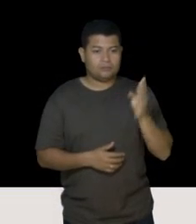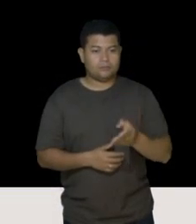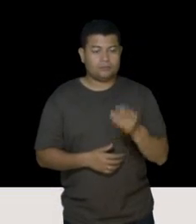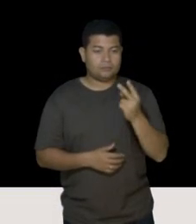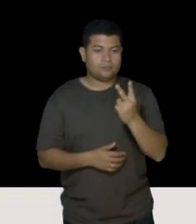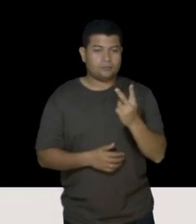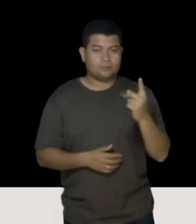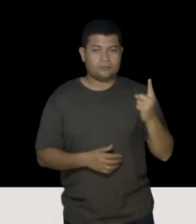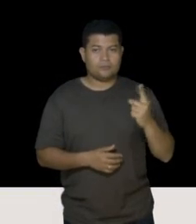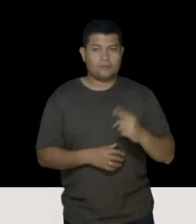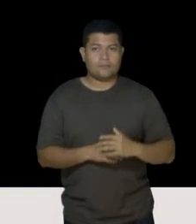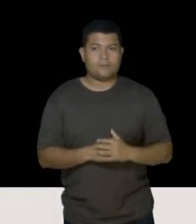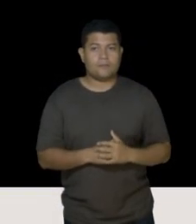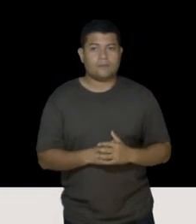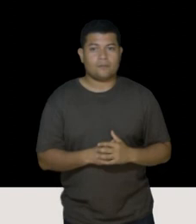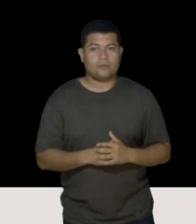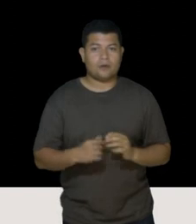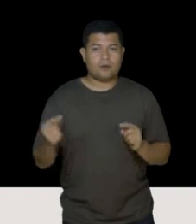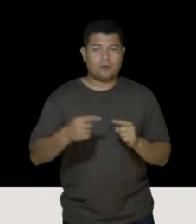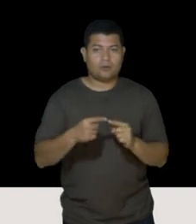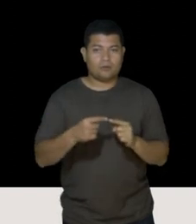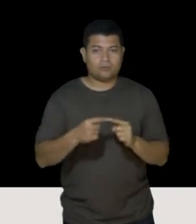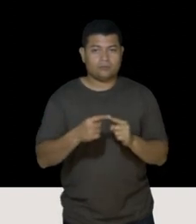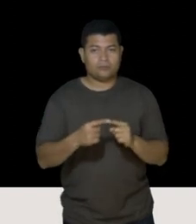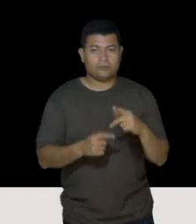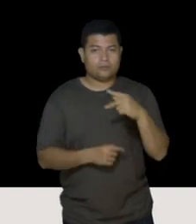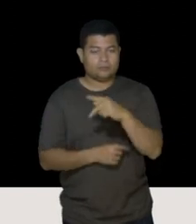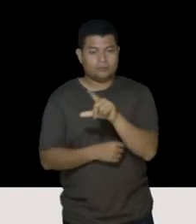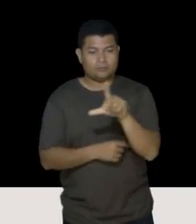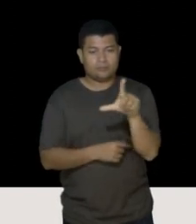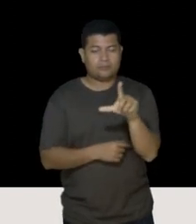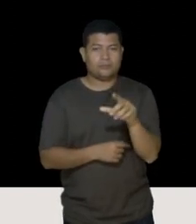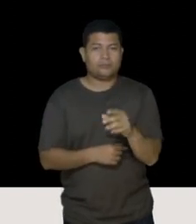775-2021. Veto parcial. Ao PL